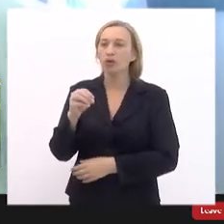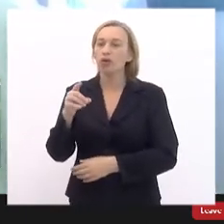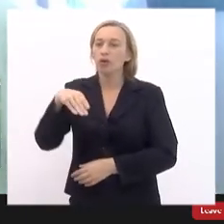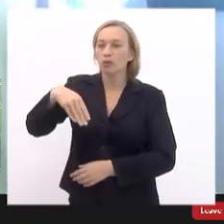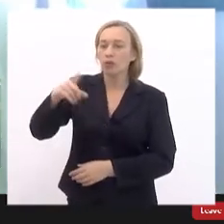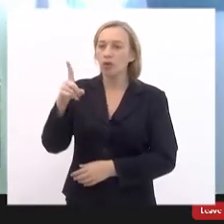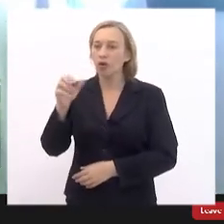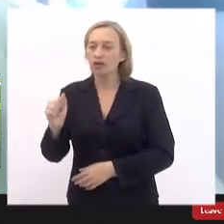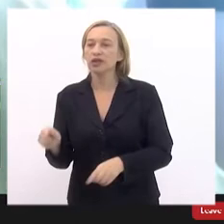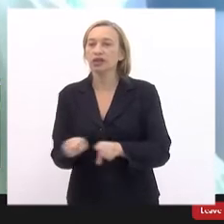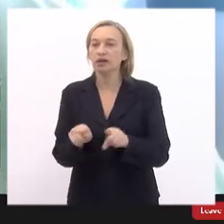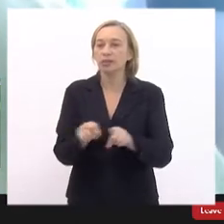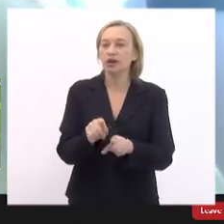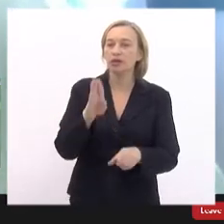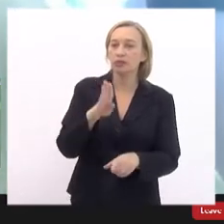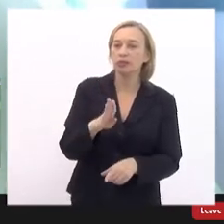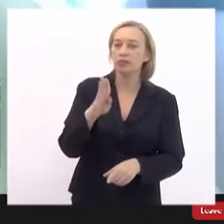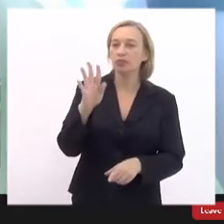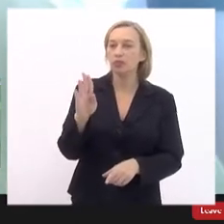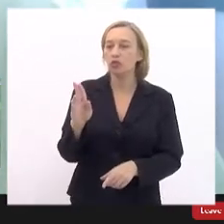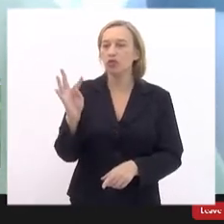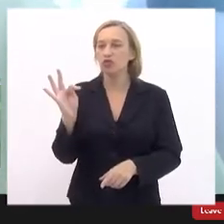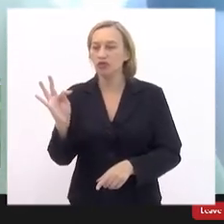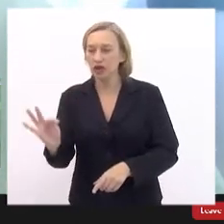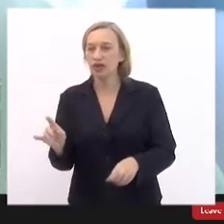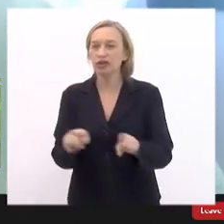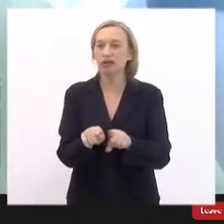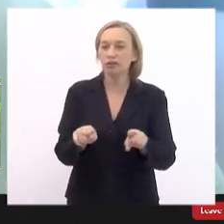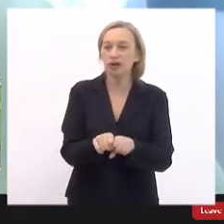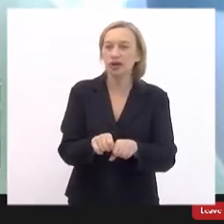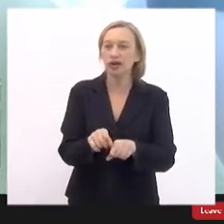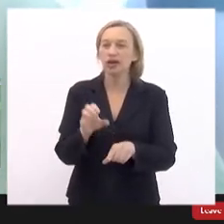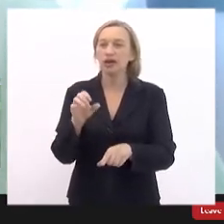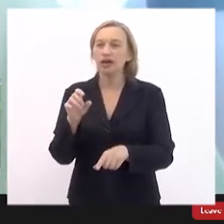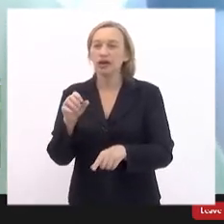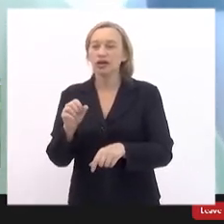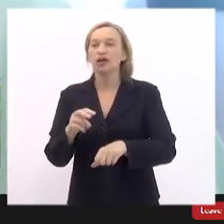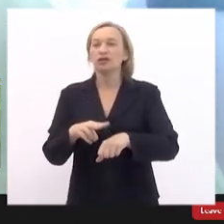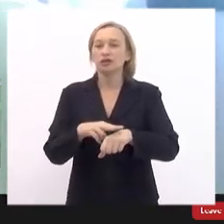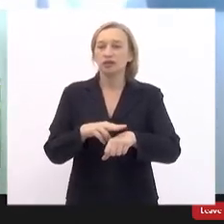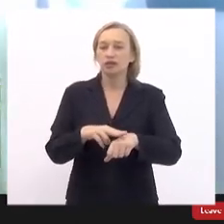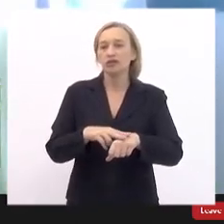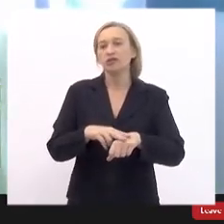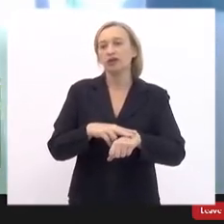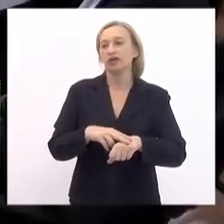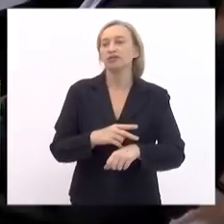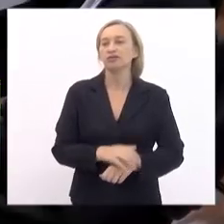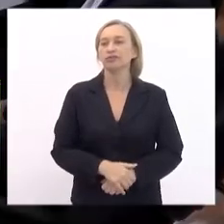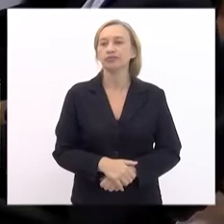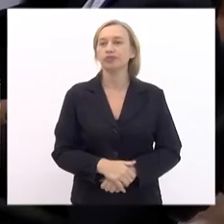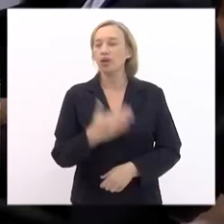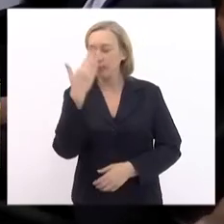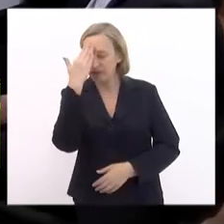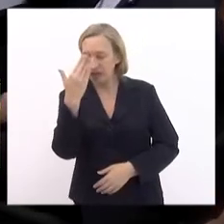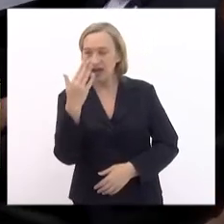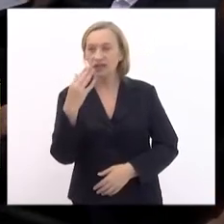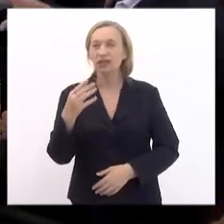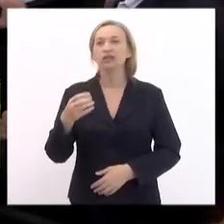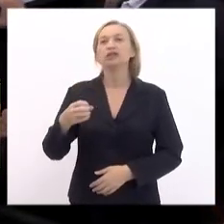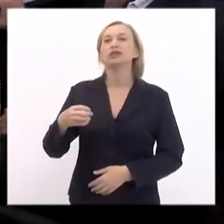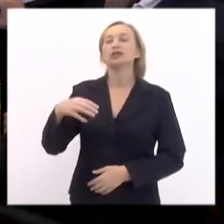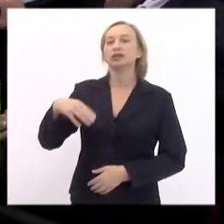e Fábrica Verde. E devolvo aqui para você chamar as nossas primeiras intervenções. Obrigado, Carlos